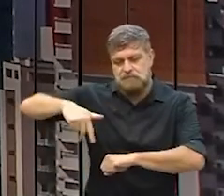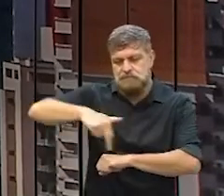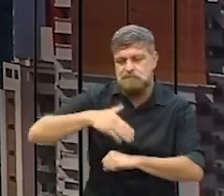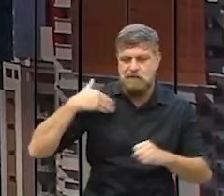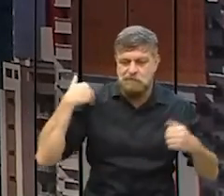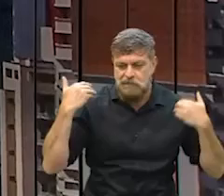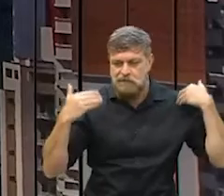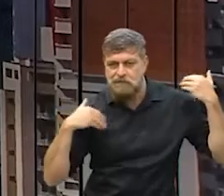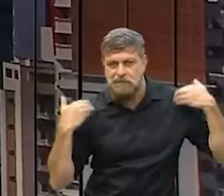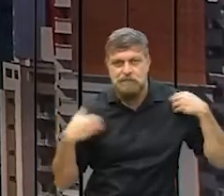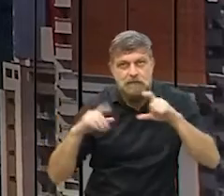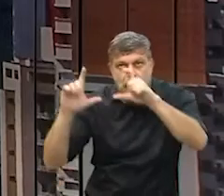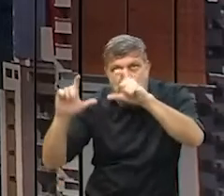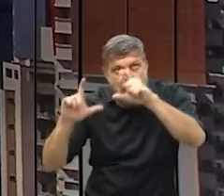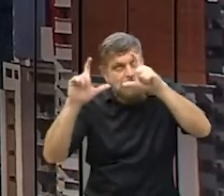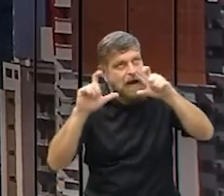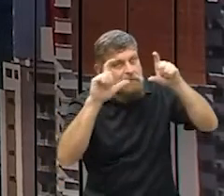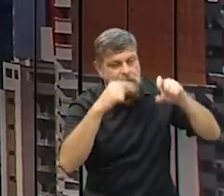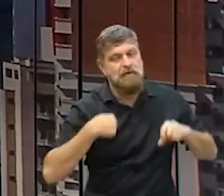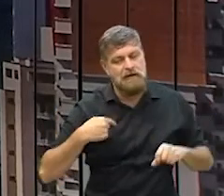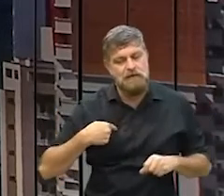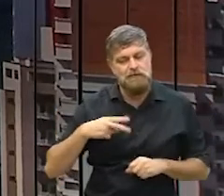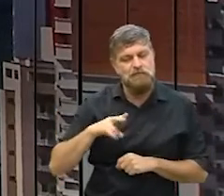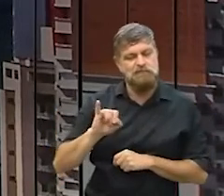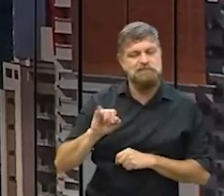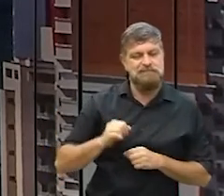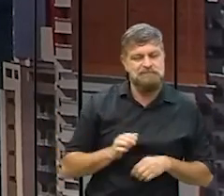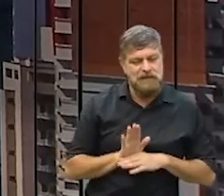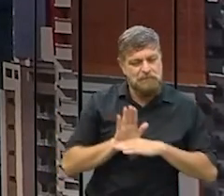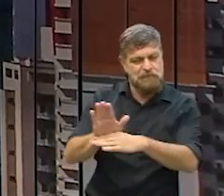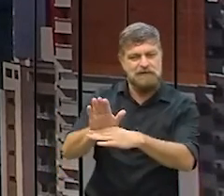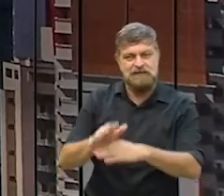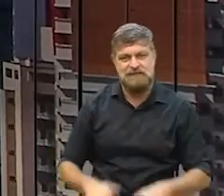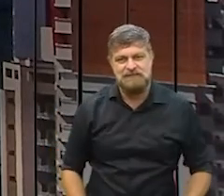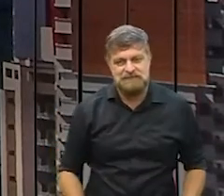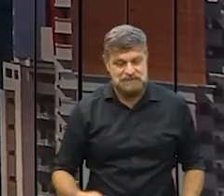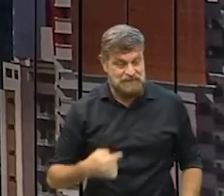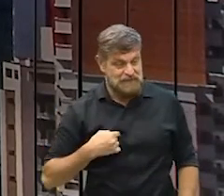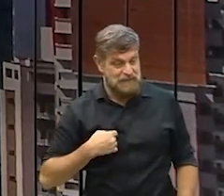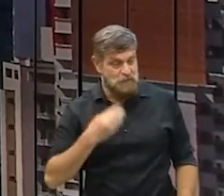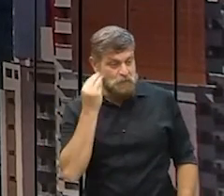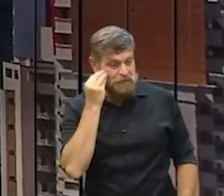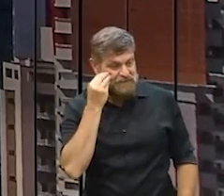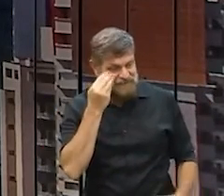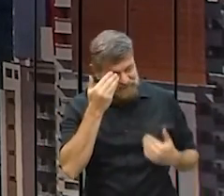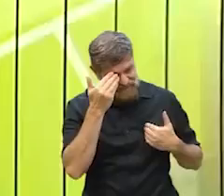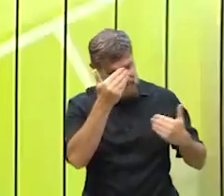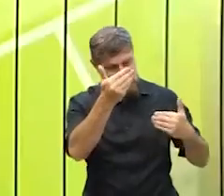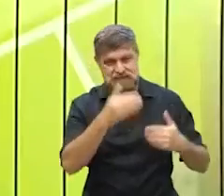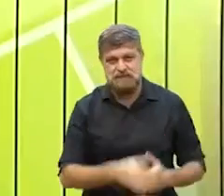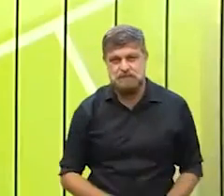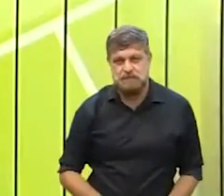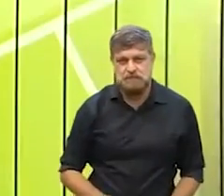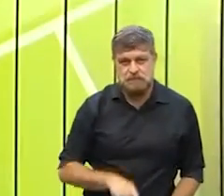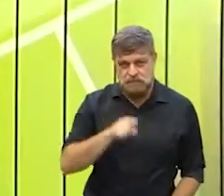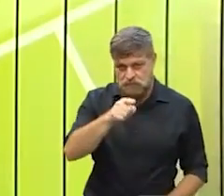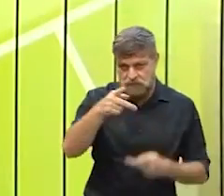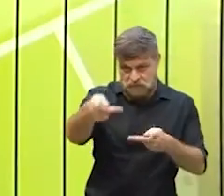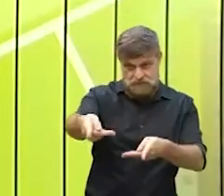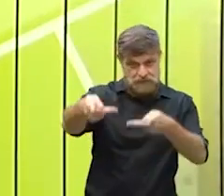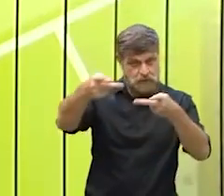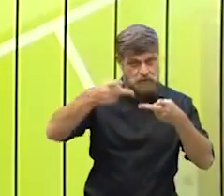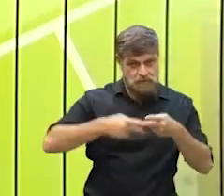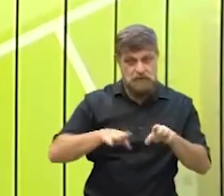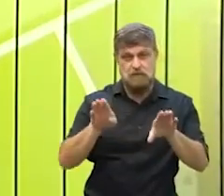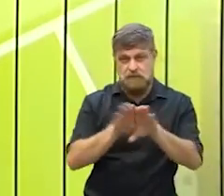aí, vou colaborar muito, viu? Obrigada, Paulo. Eu que agradeço a oportunidade. E fica o convite para você aí de